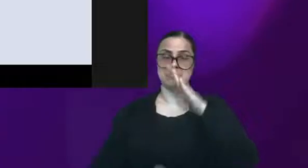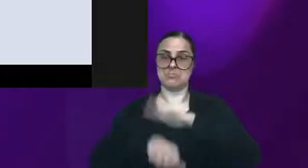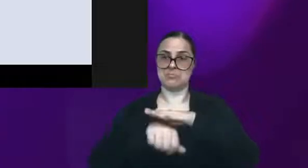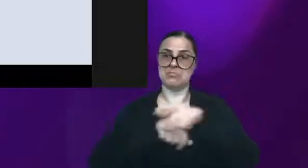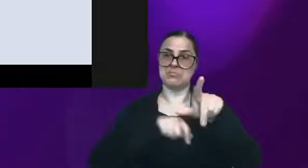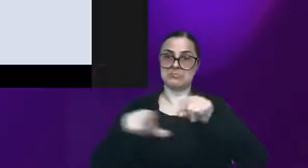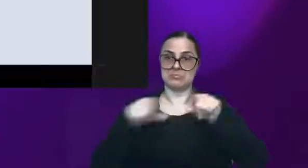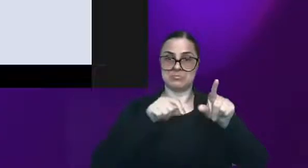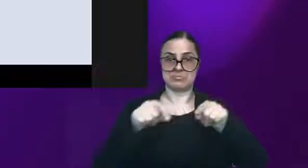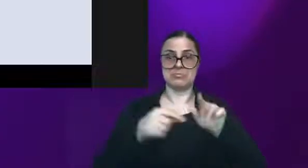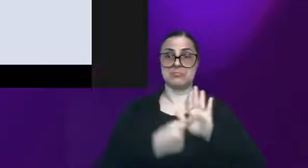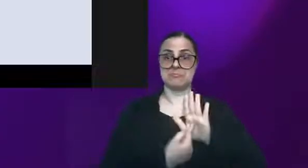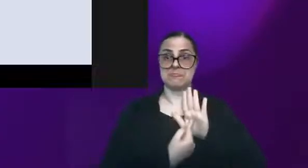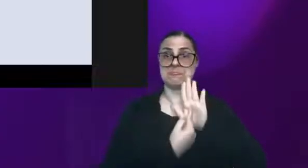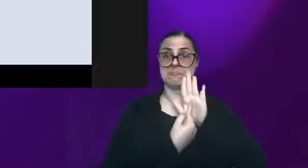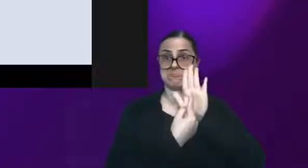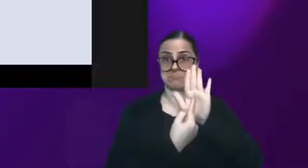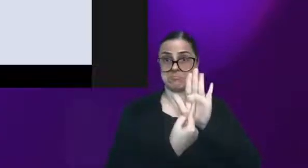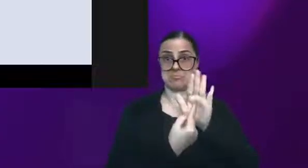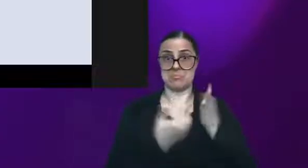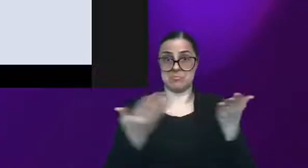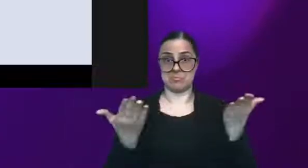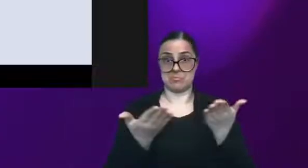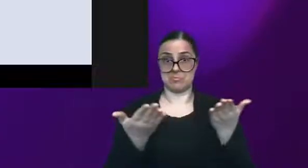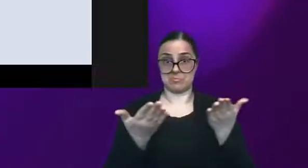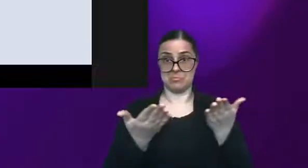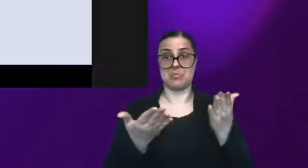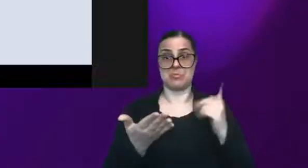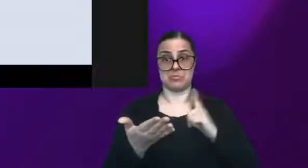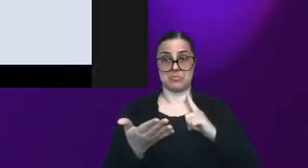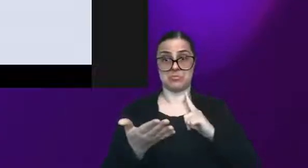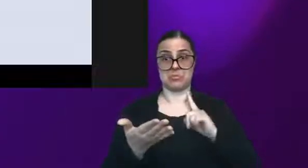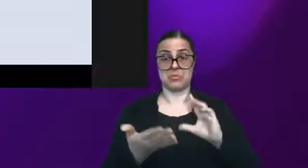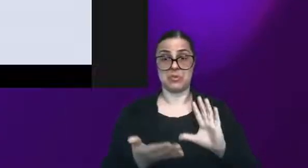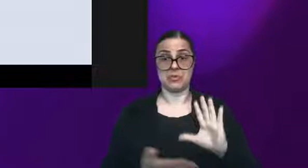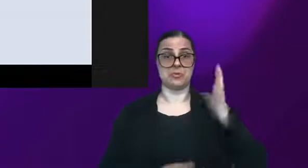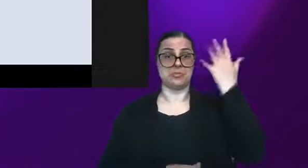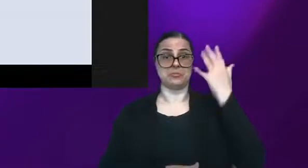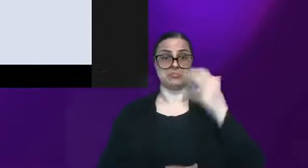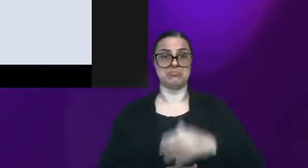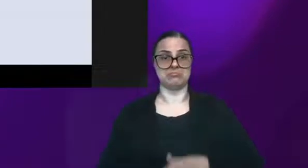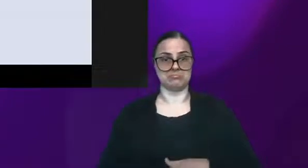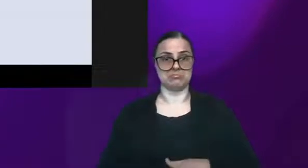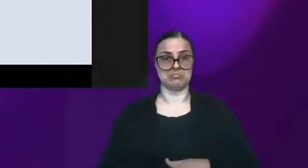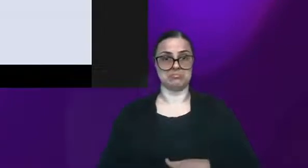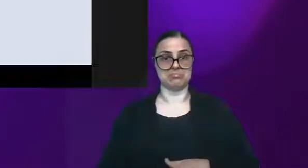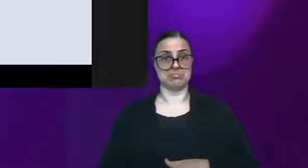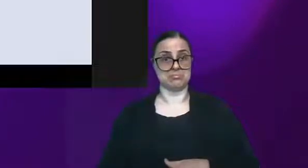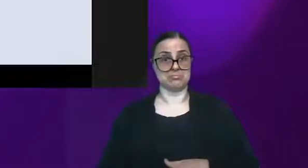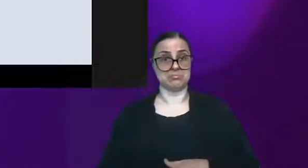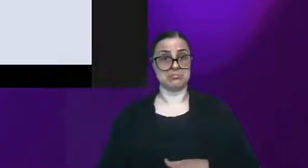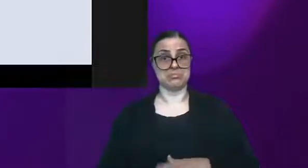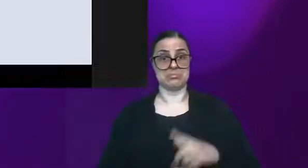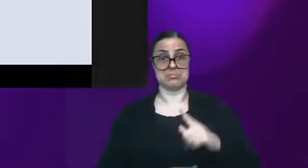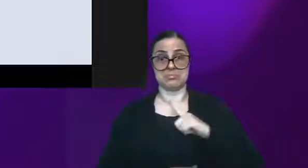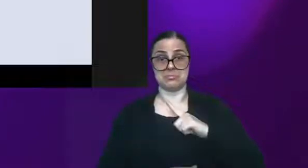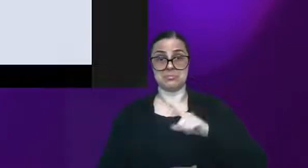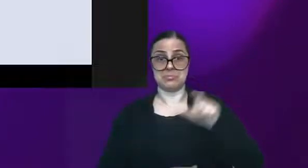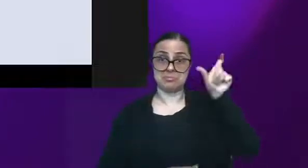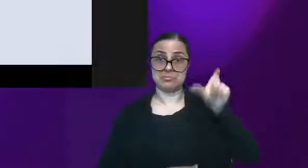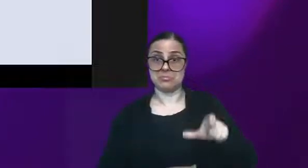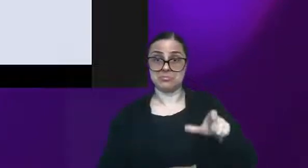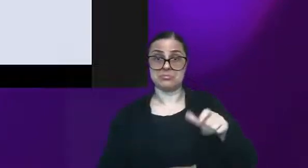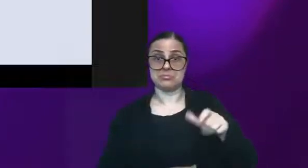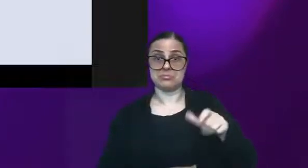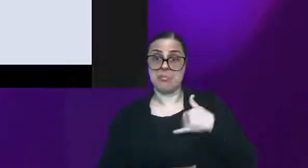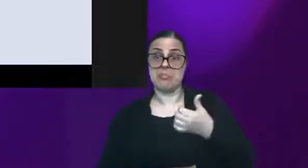mostrar aqui um caso da nossa série, de um doente que tem 62 anos, não tem problemas pessoais